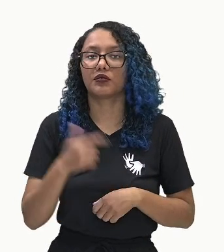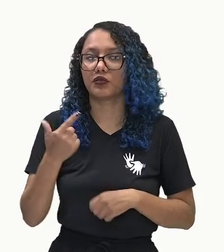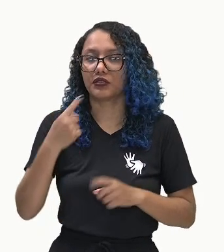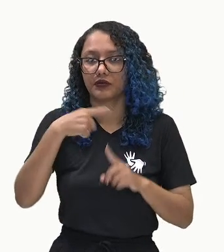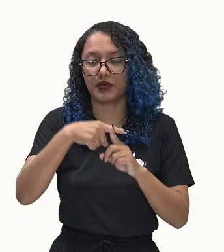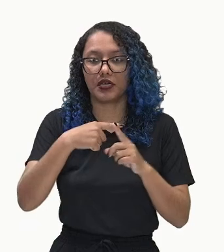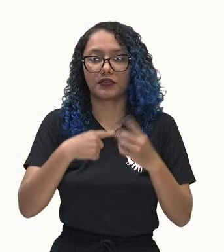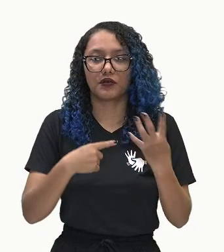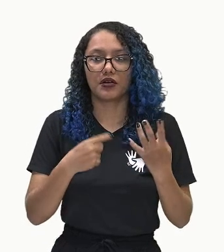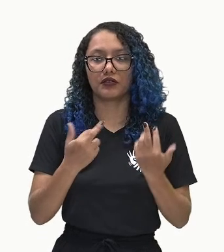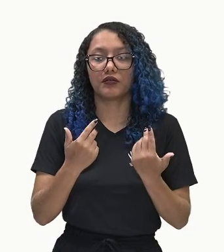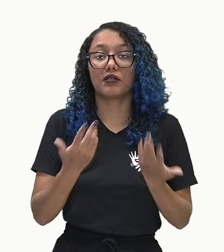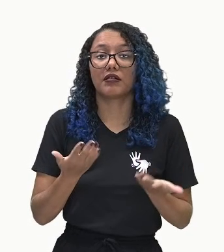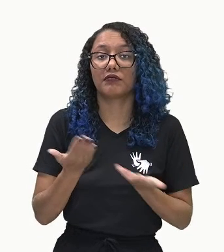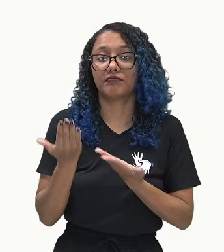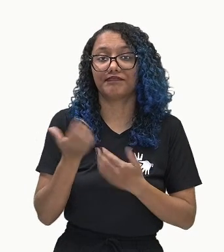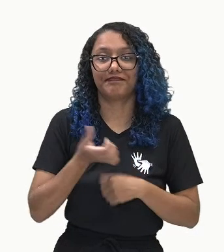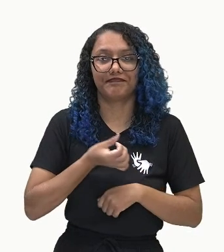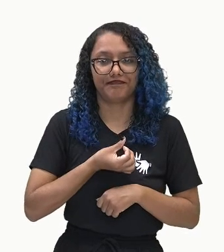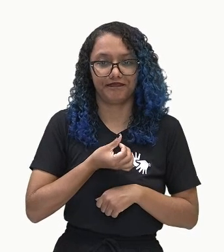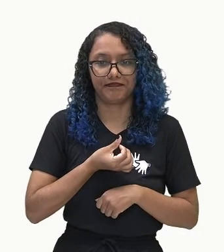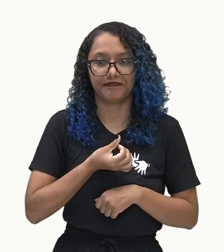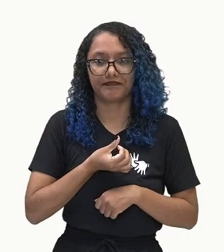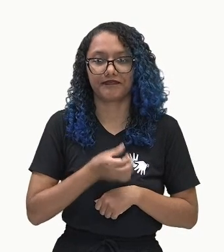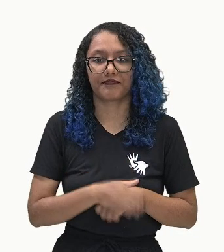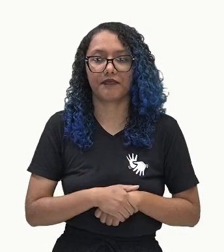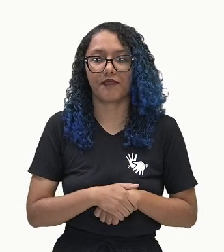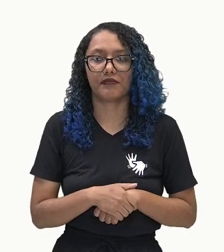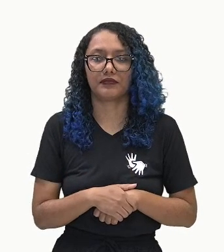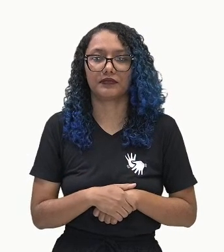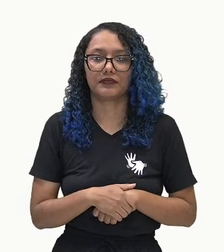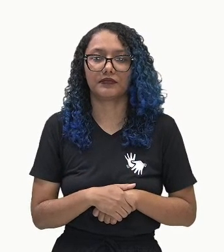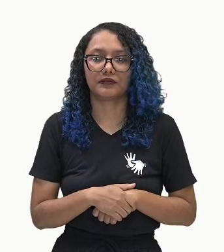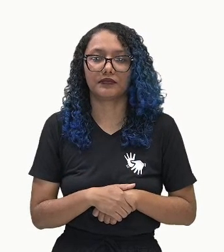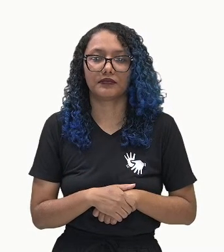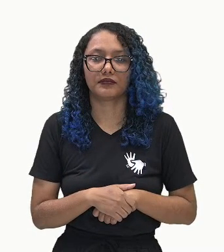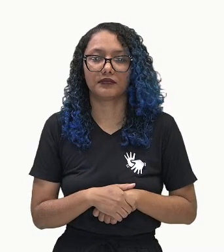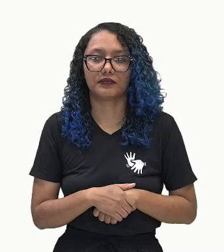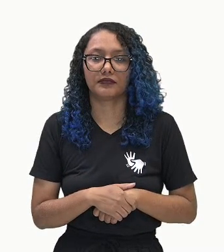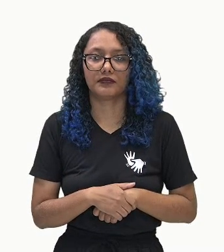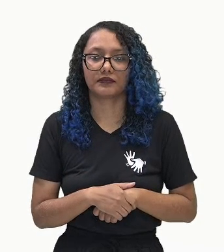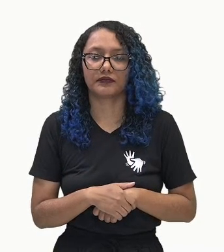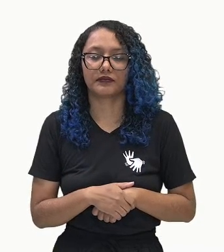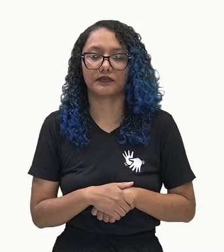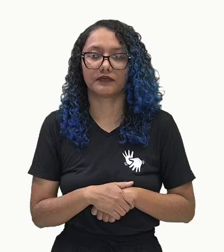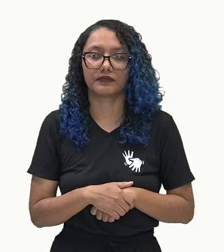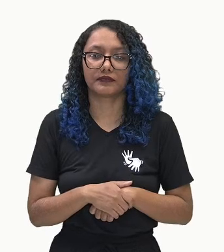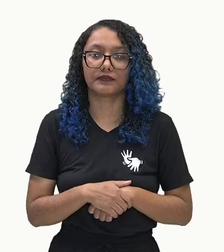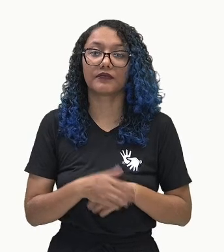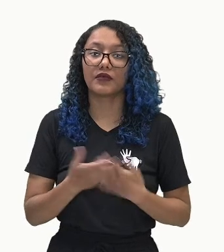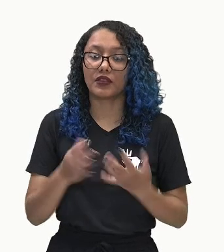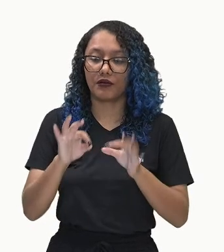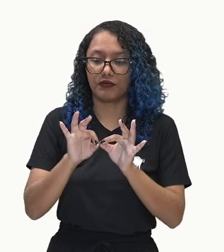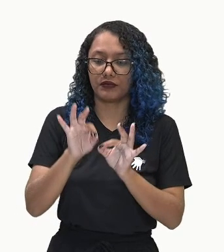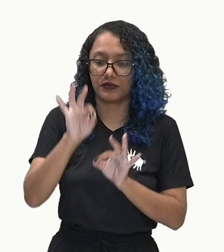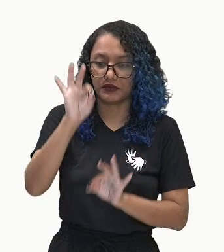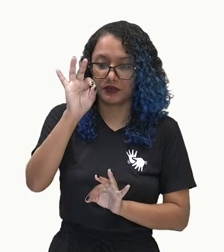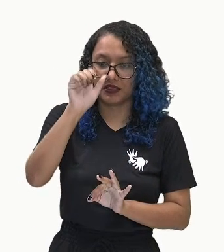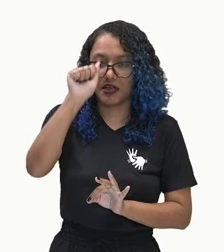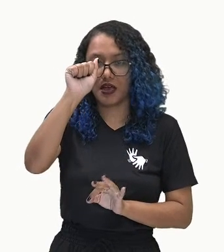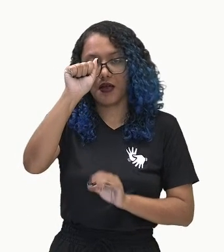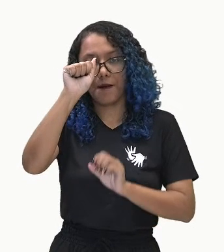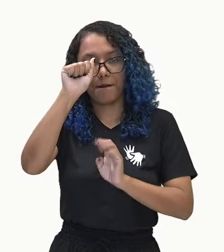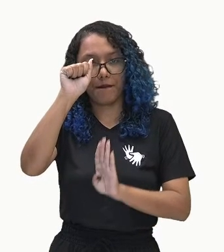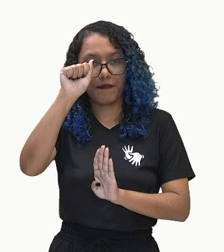cujo resultado é igual a 6. Quer dizer, então, que a distância entre A e B é igual a